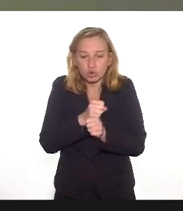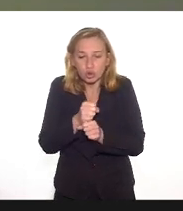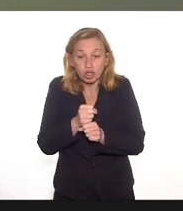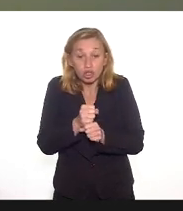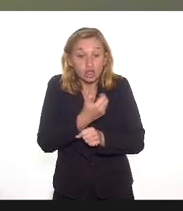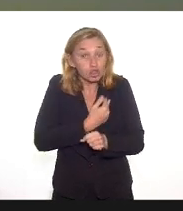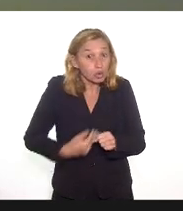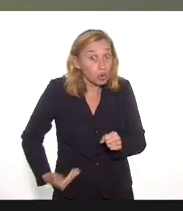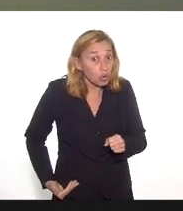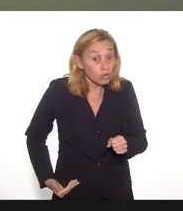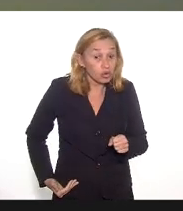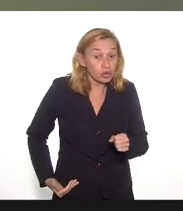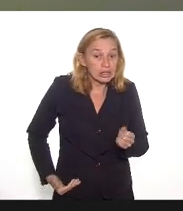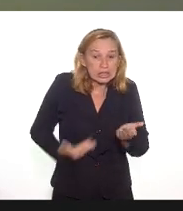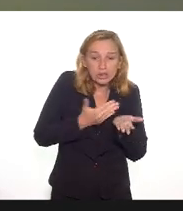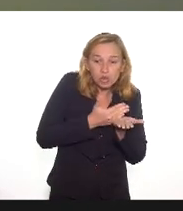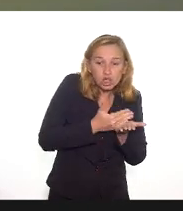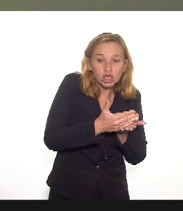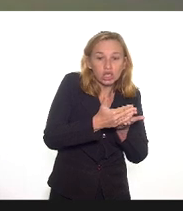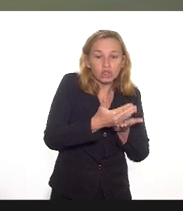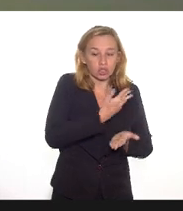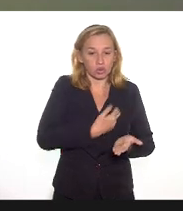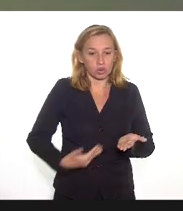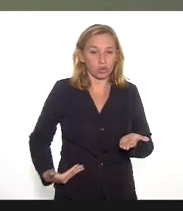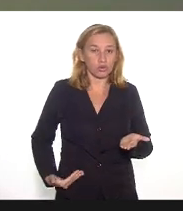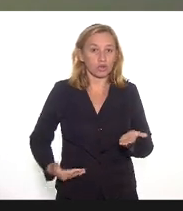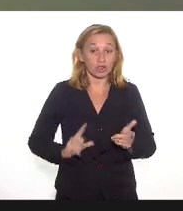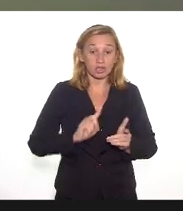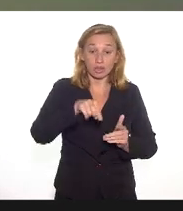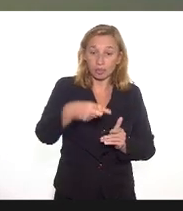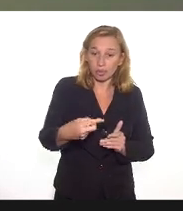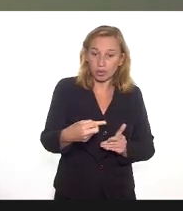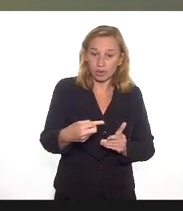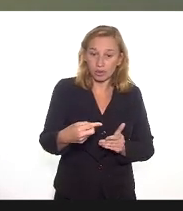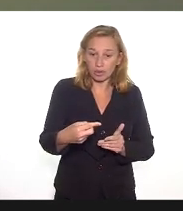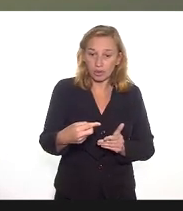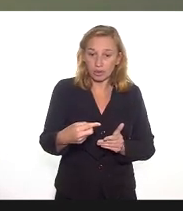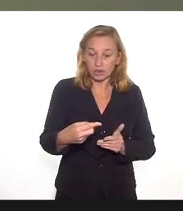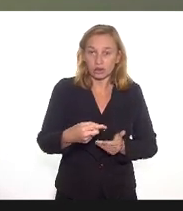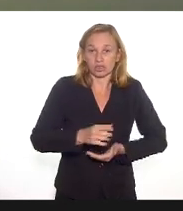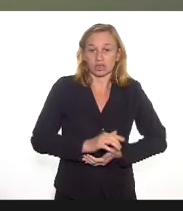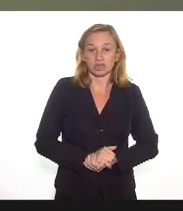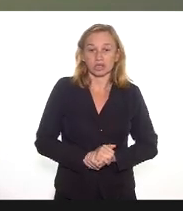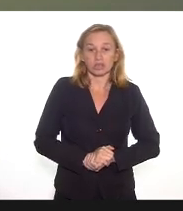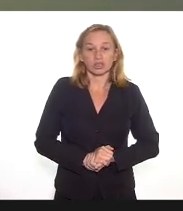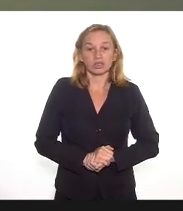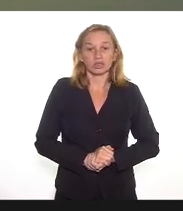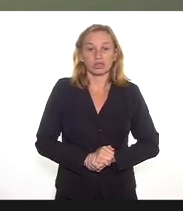governo e que no início do governo subsequente, com uma canetada só, né,